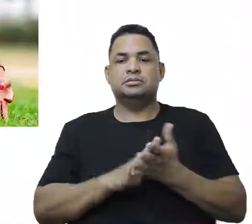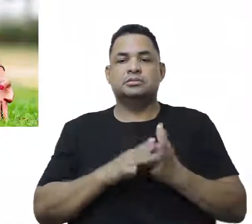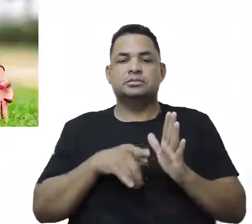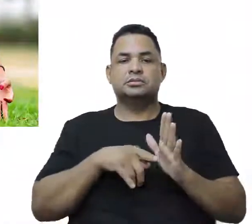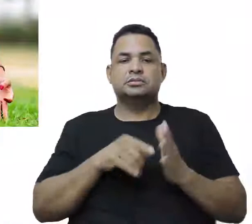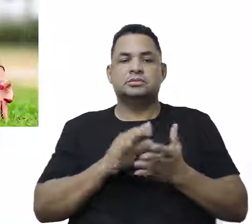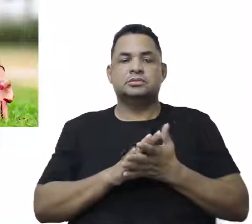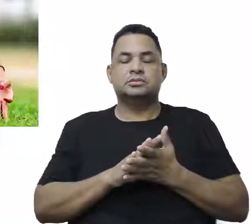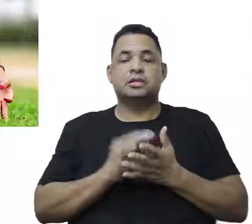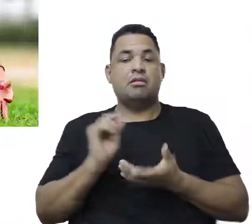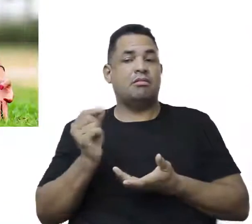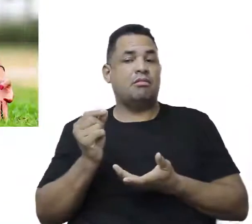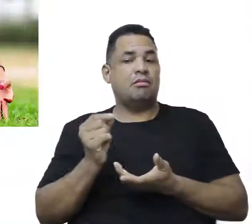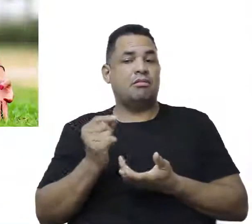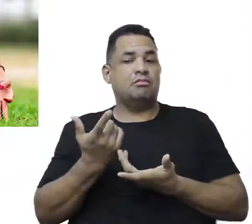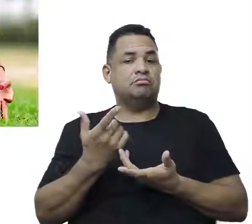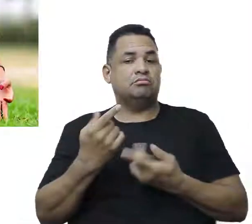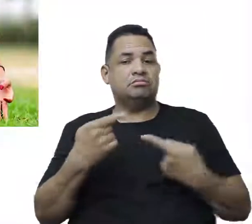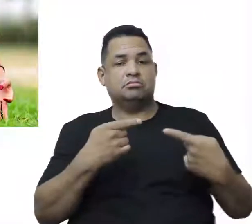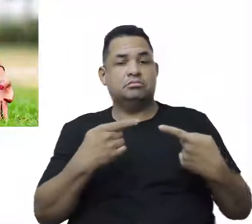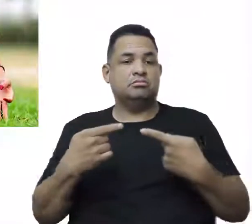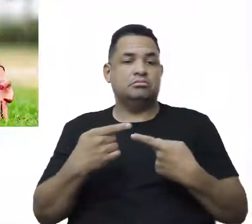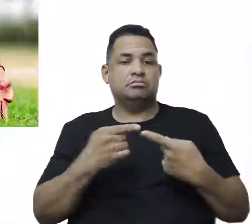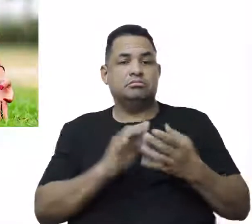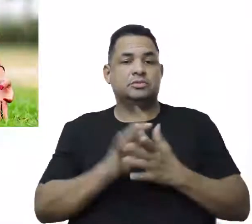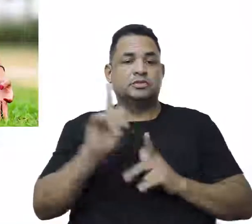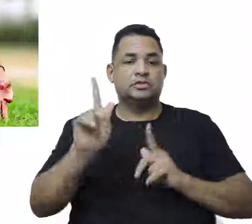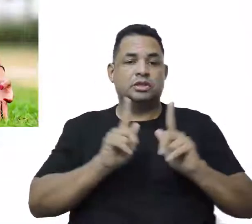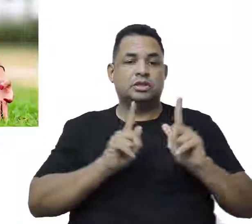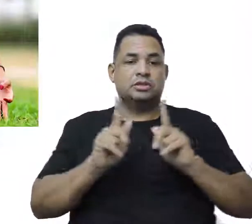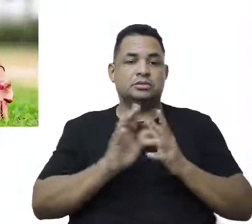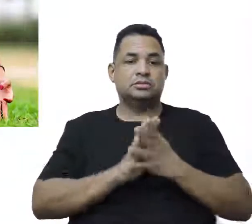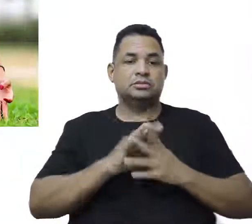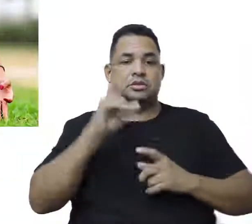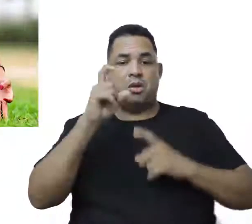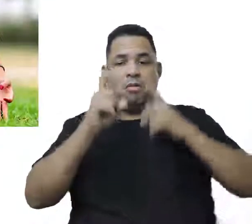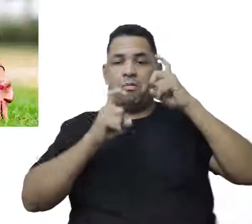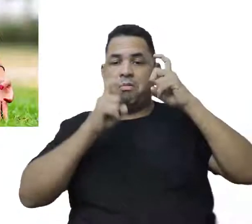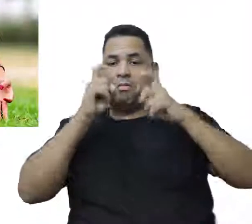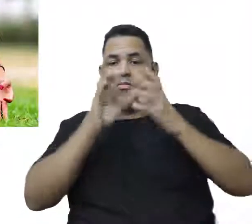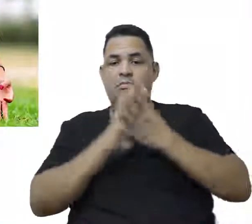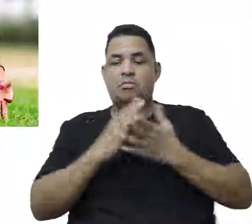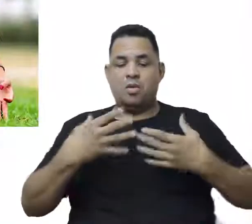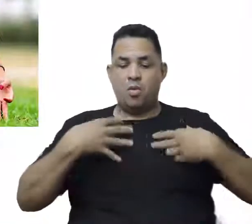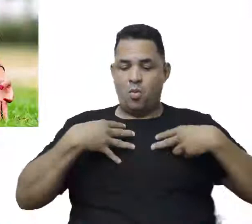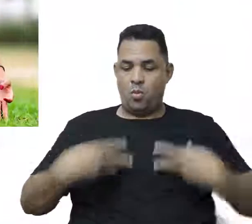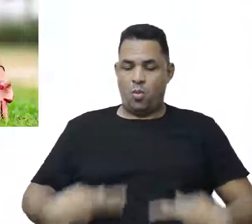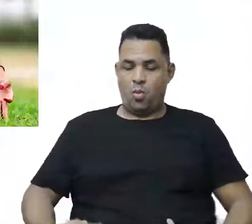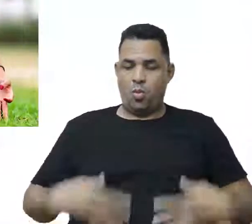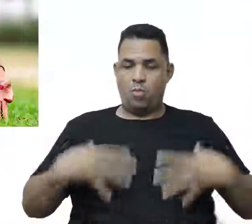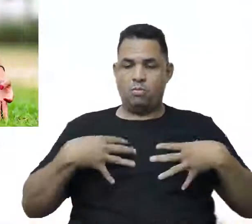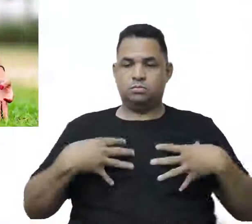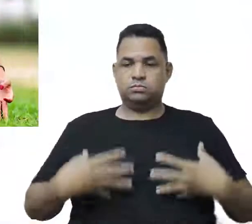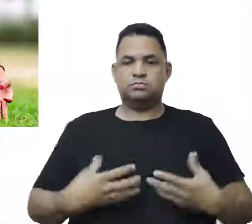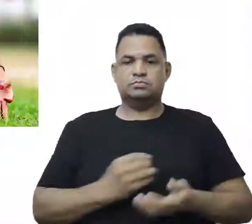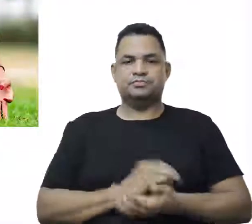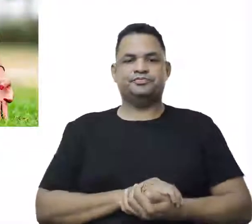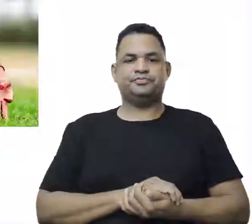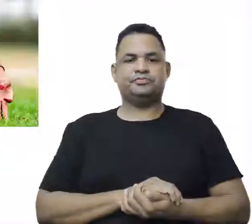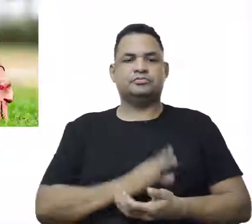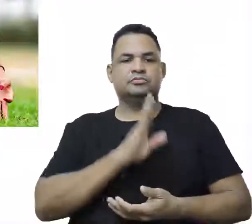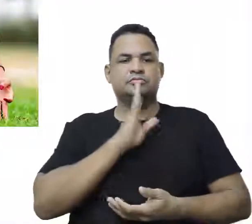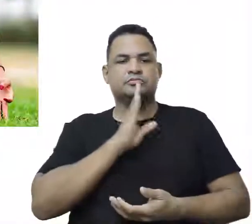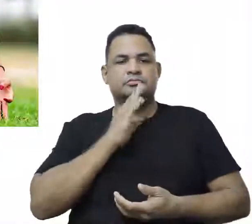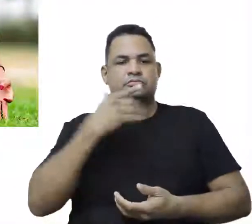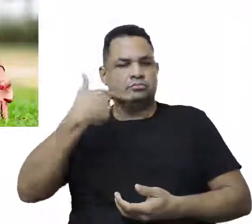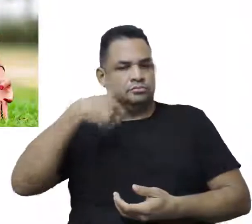que a prof já falou, né? Gestos, expressões e posições corporais. Esse conhecimento